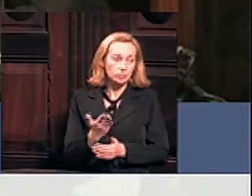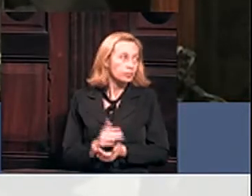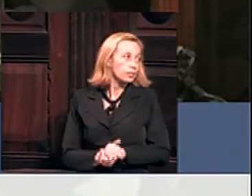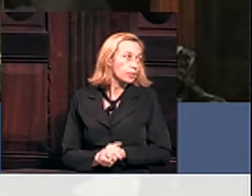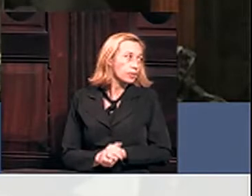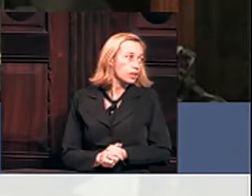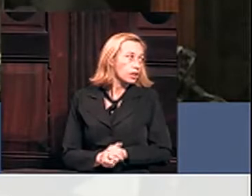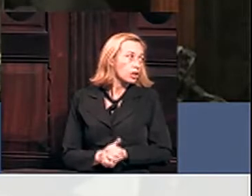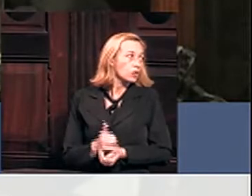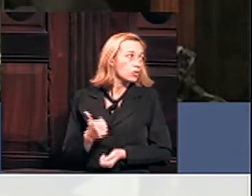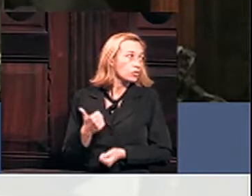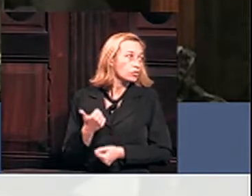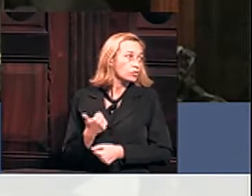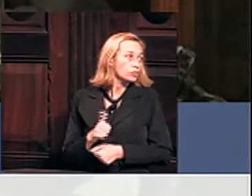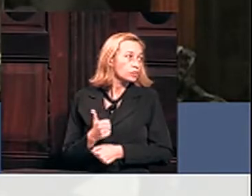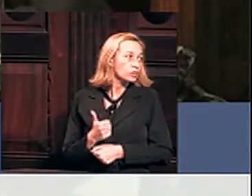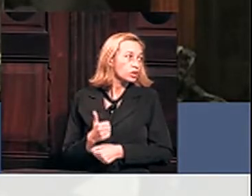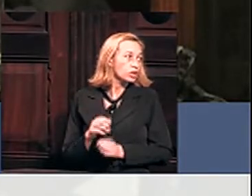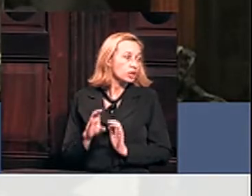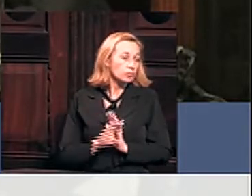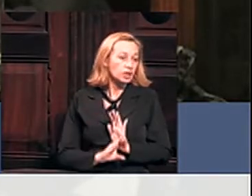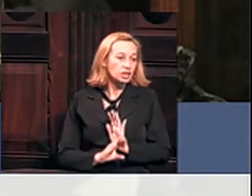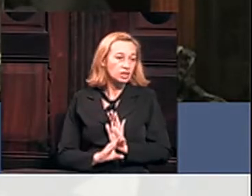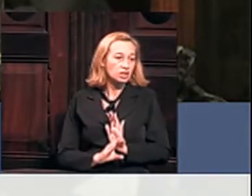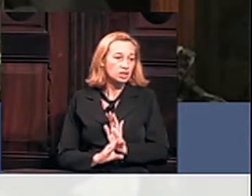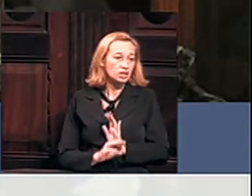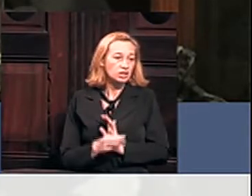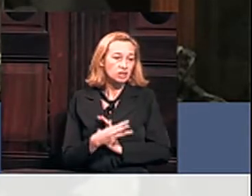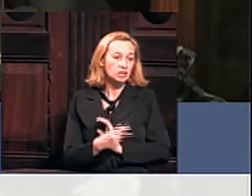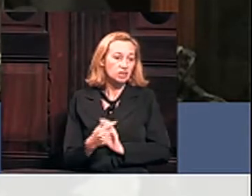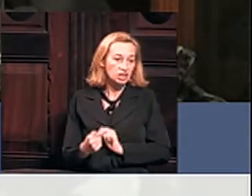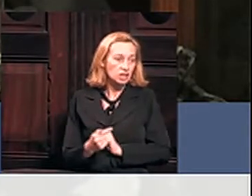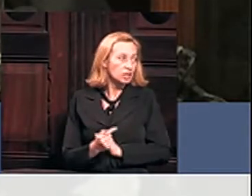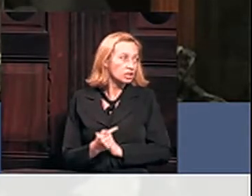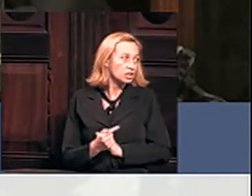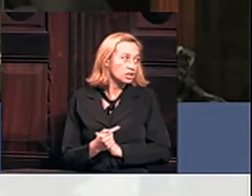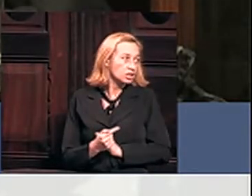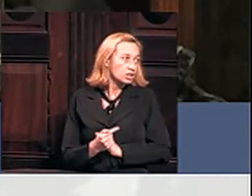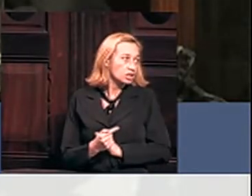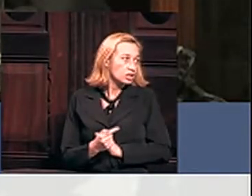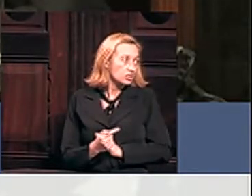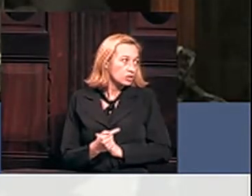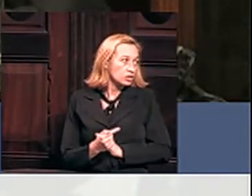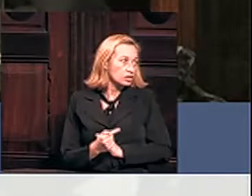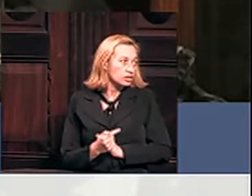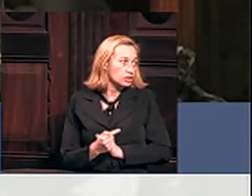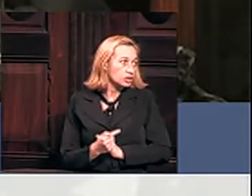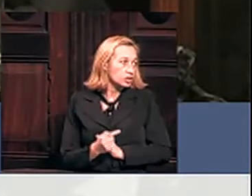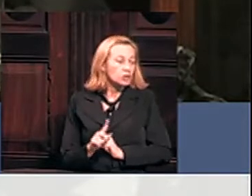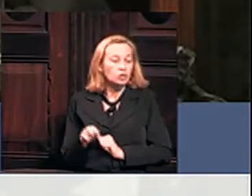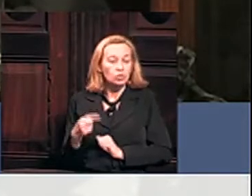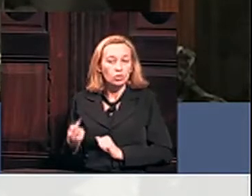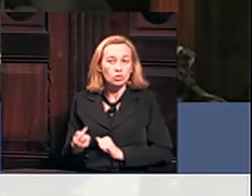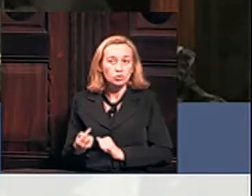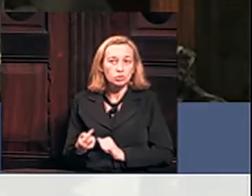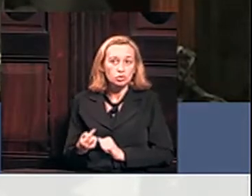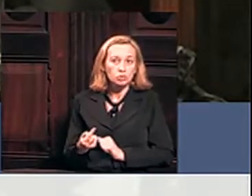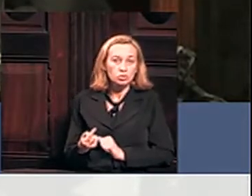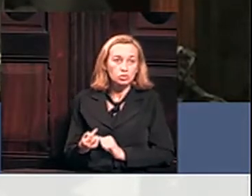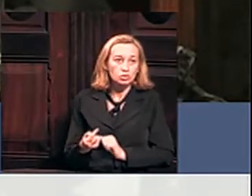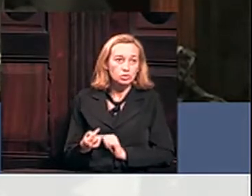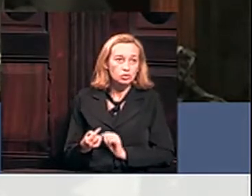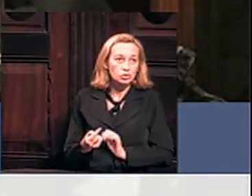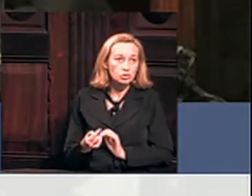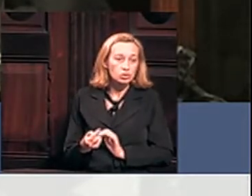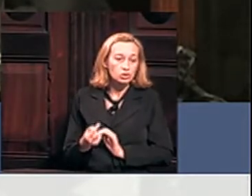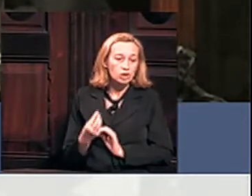Um é em relação à emenda 37, é isso, Freixo? Exatamente. 37 do PSOL. E um outro em relação